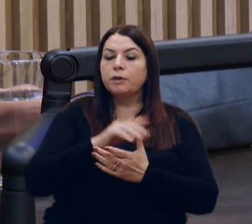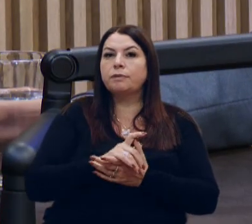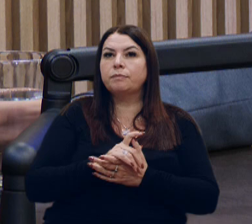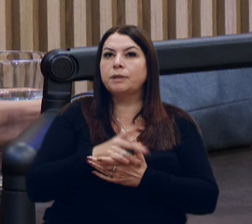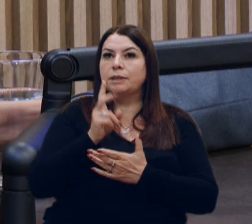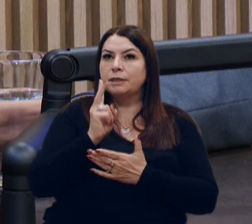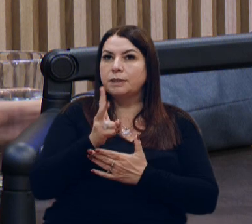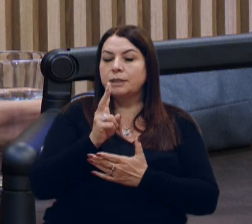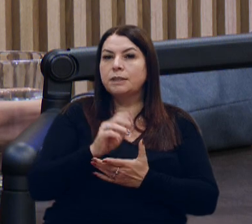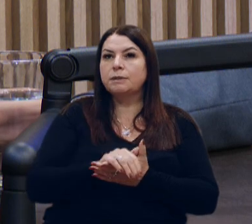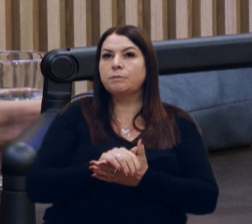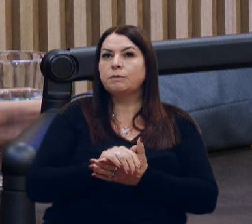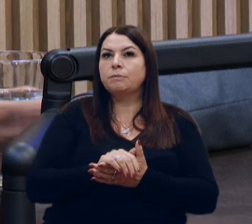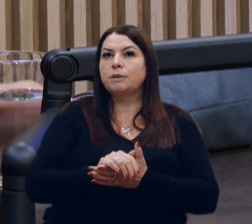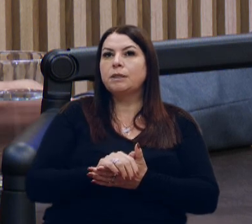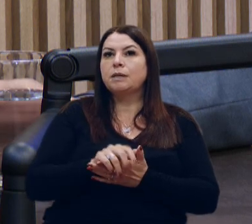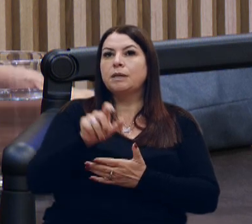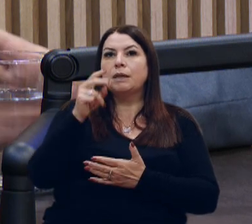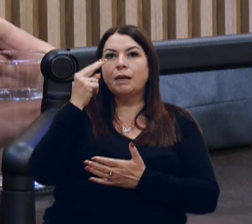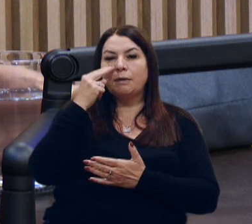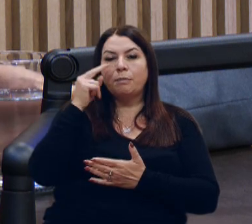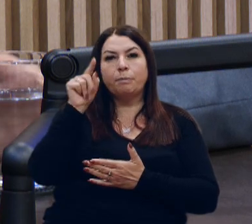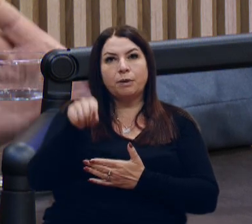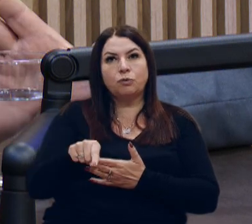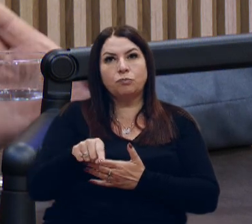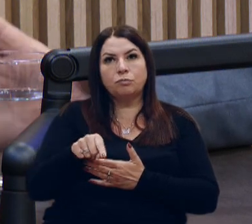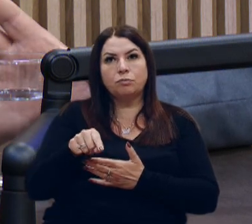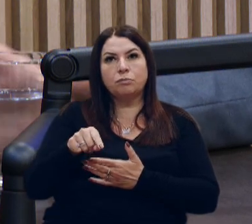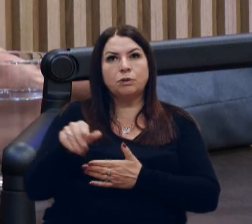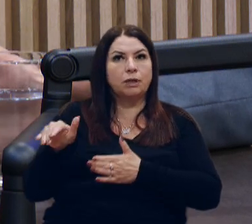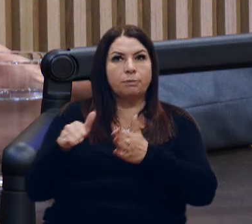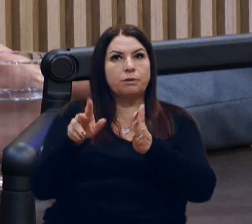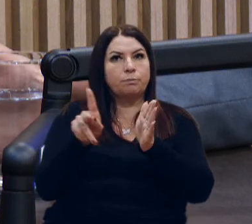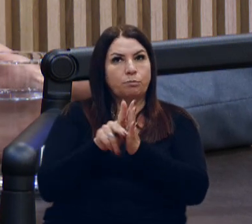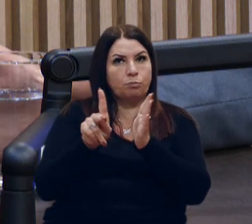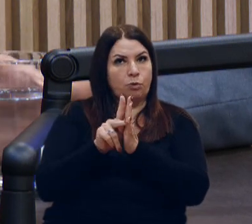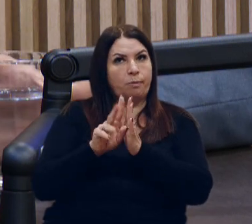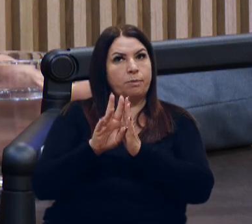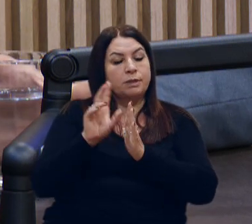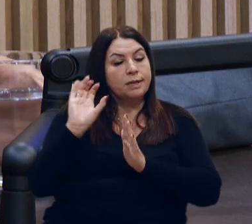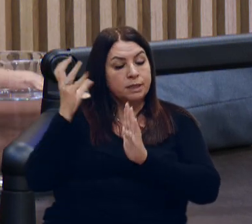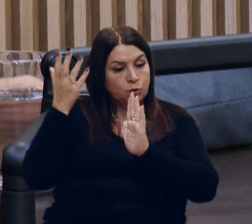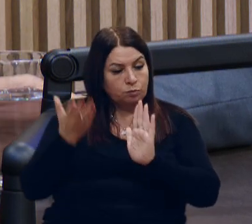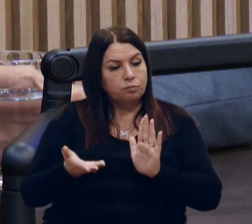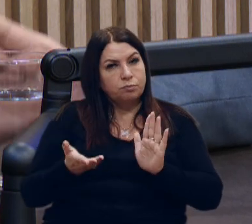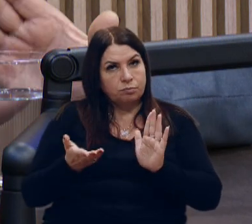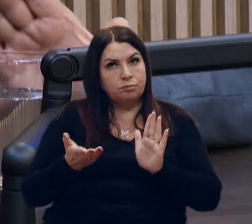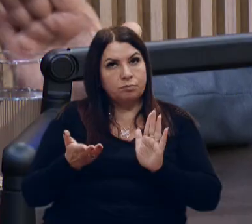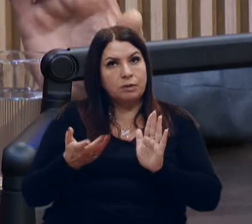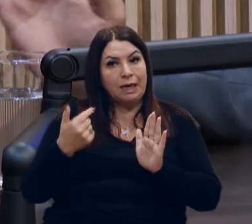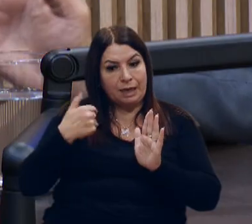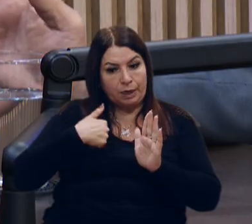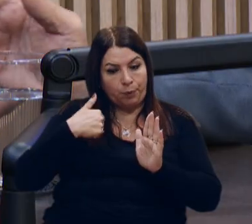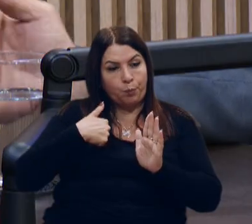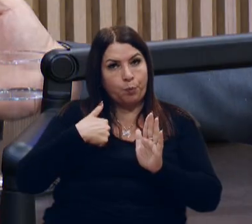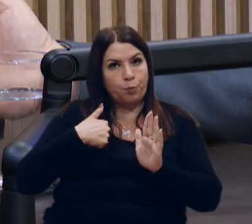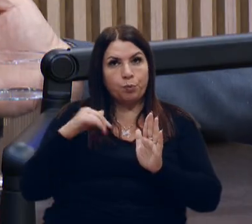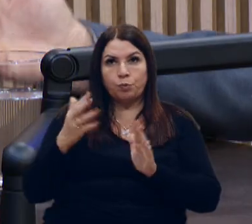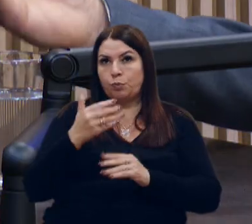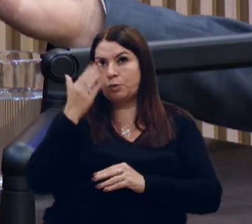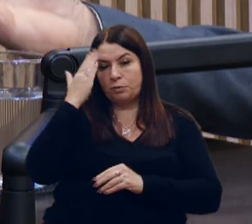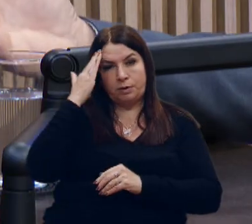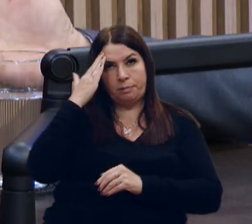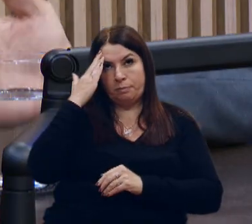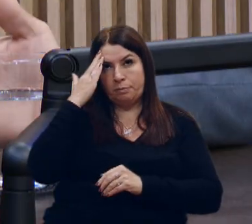seria sempre o Fantinel que caminha com as suas próprias pernas. Tá? Eu todo mundo sabe, é uma